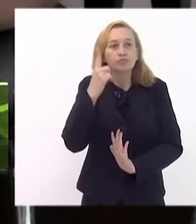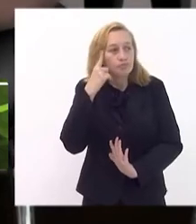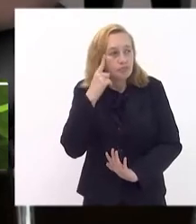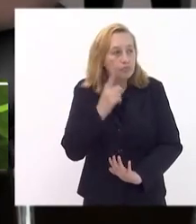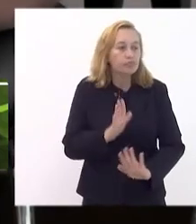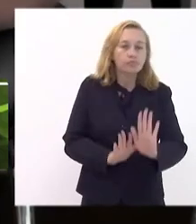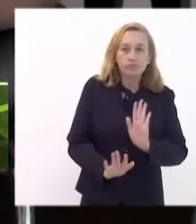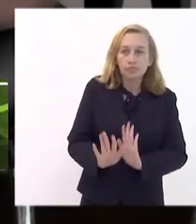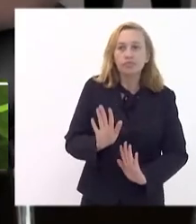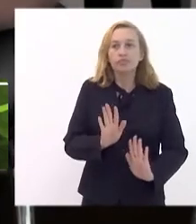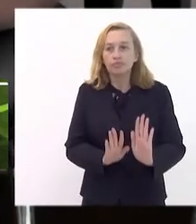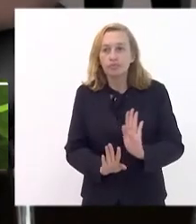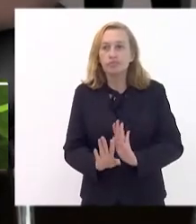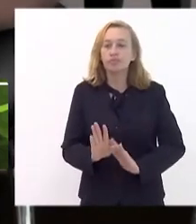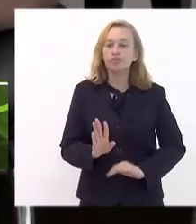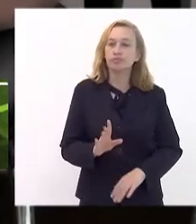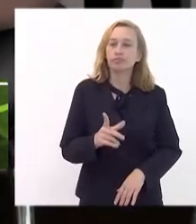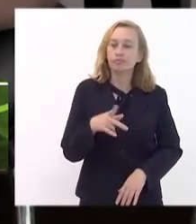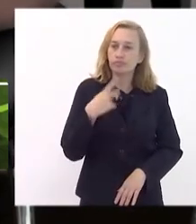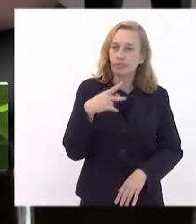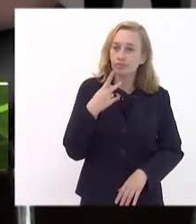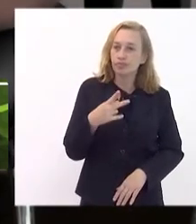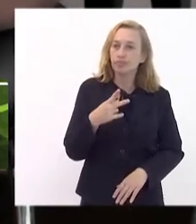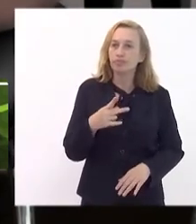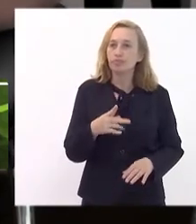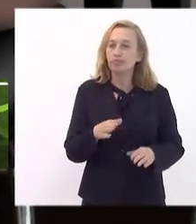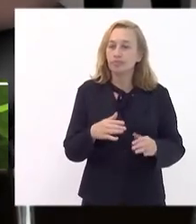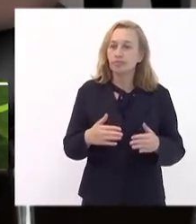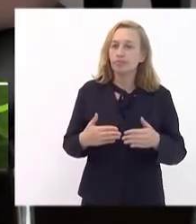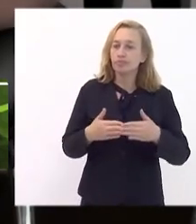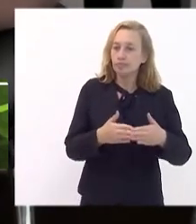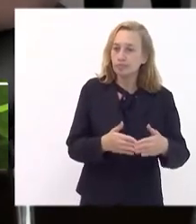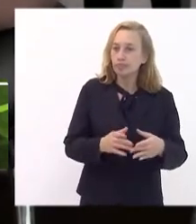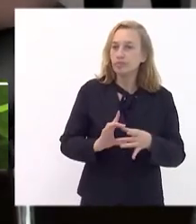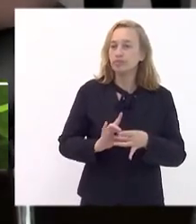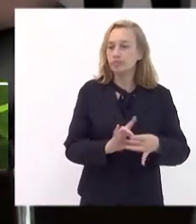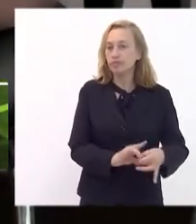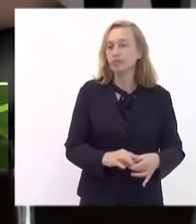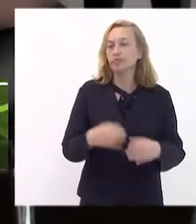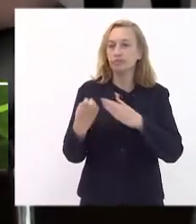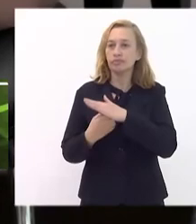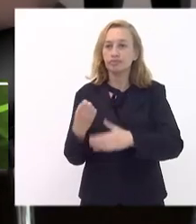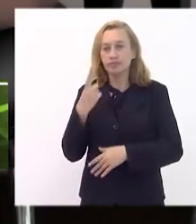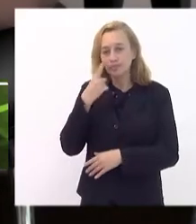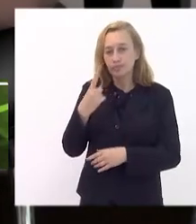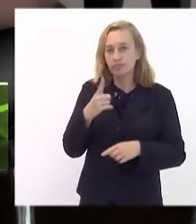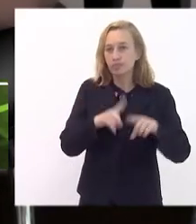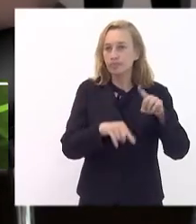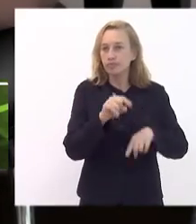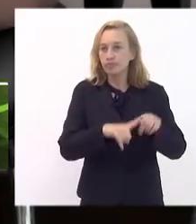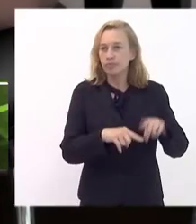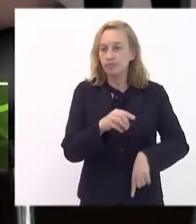cautela. A gente tem se alinhado bastante com a empresa, tem olhado os produtos. O Ministério Público